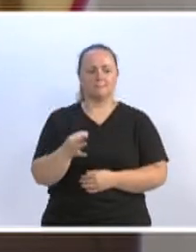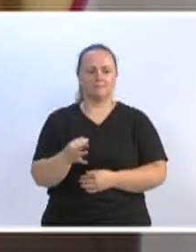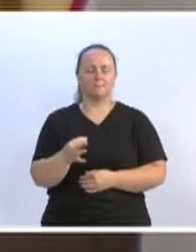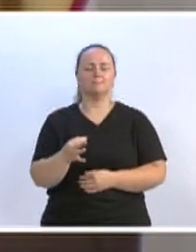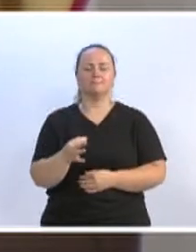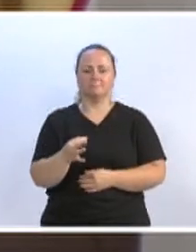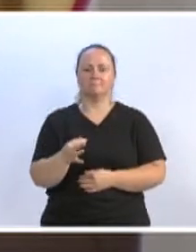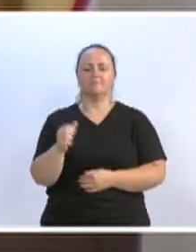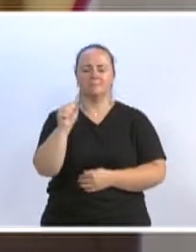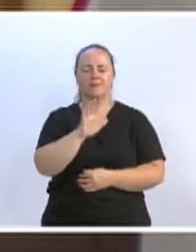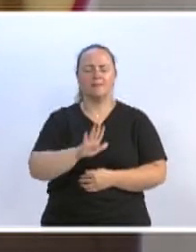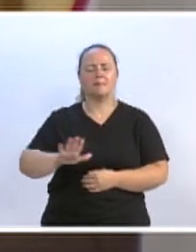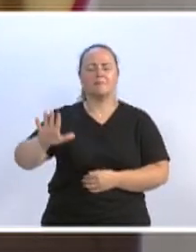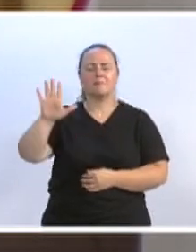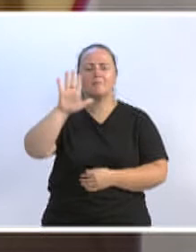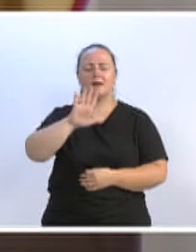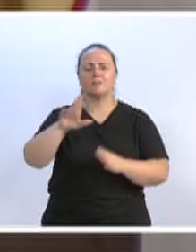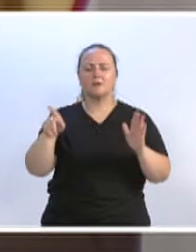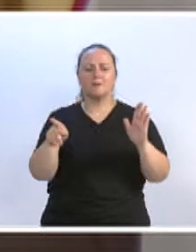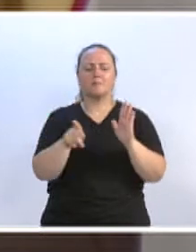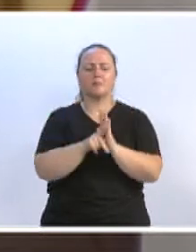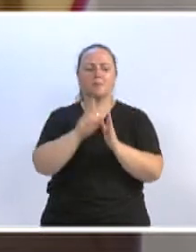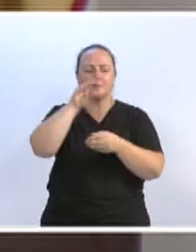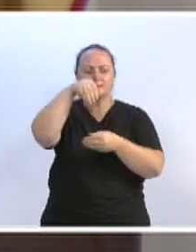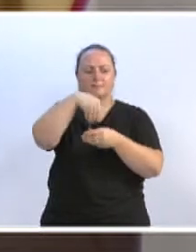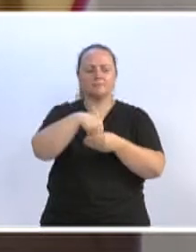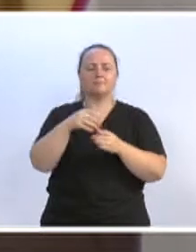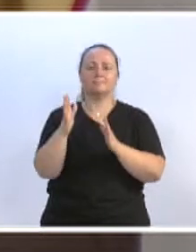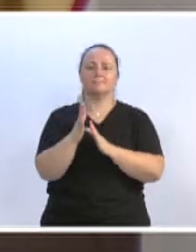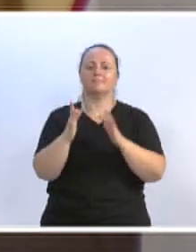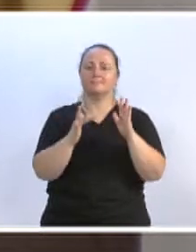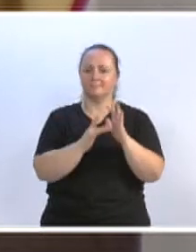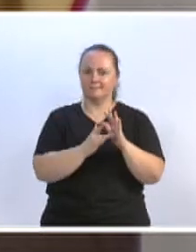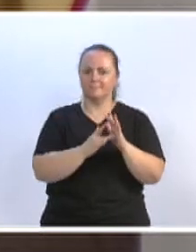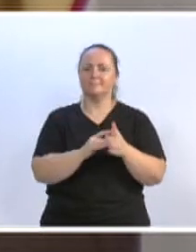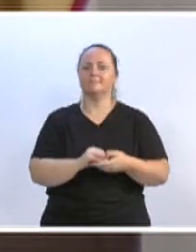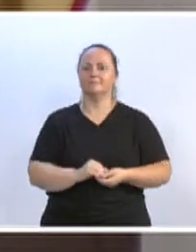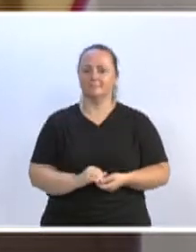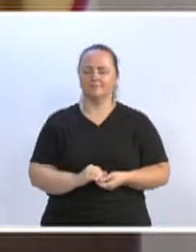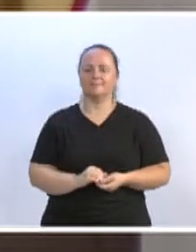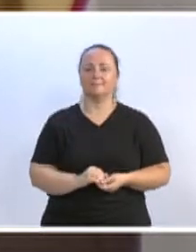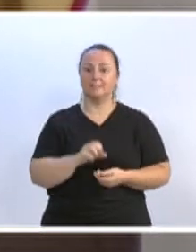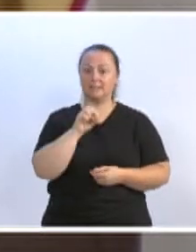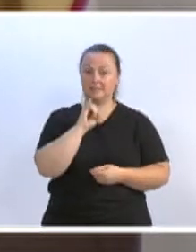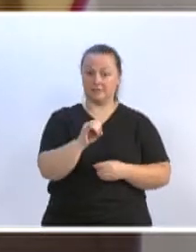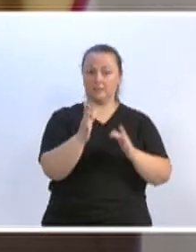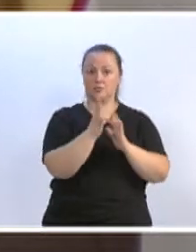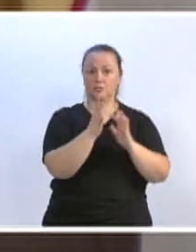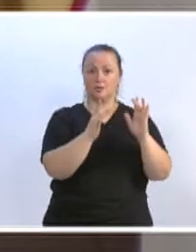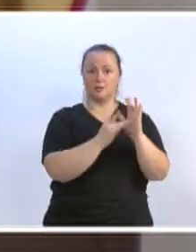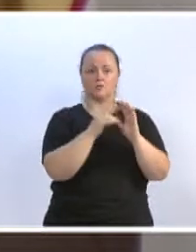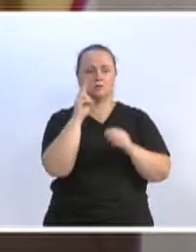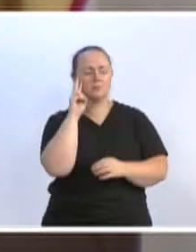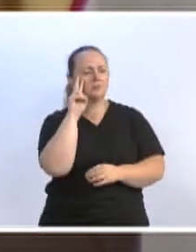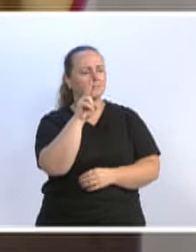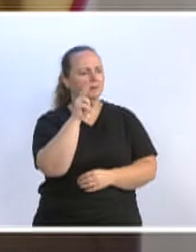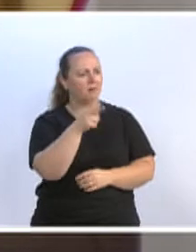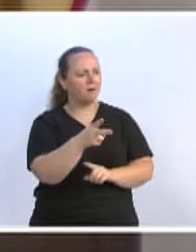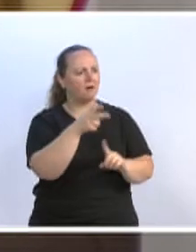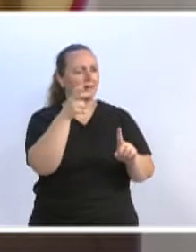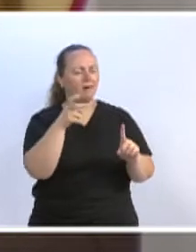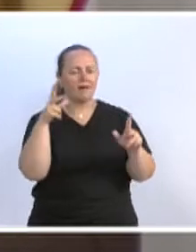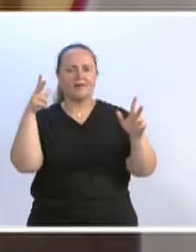a imagem de Deus em Jesus. Ele diz, quem me vê, vê o Pai. Deus não é um